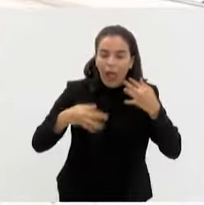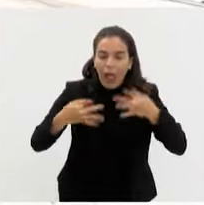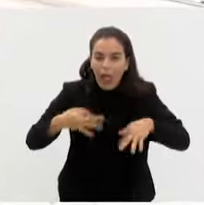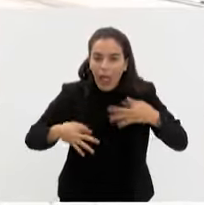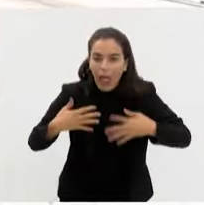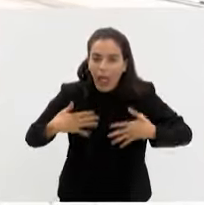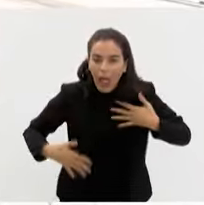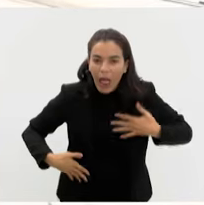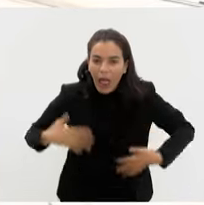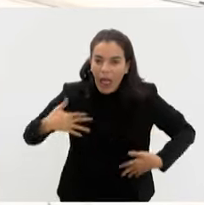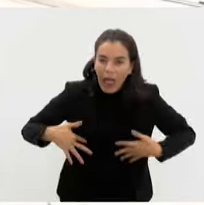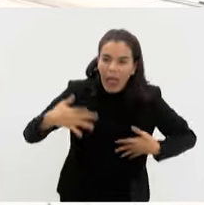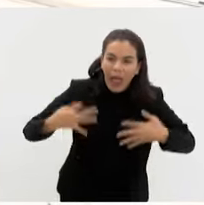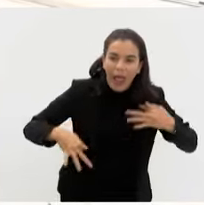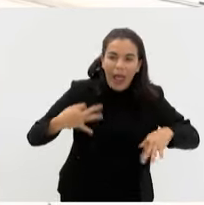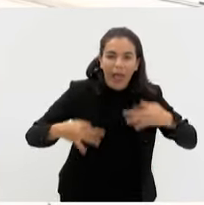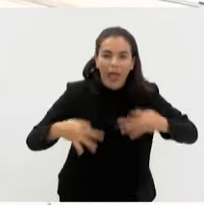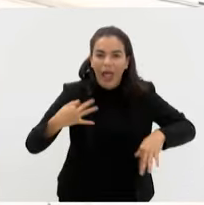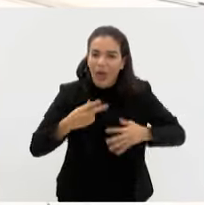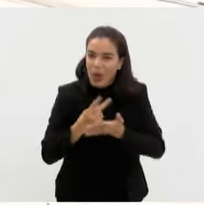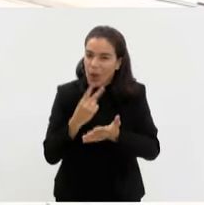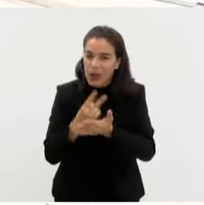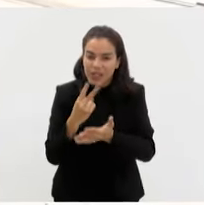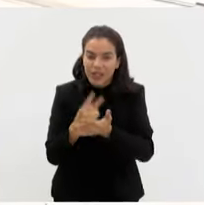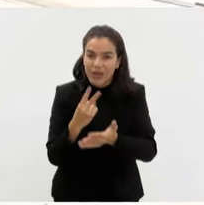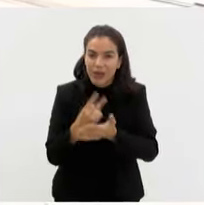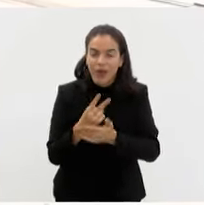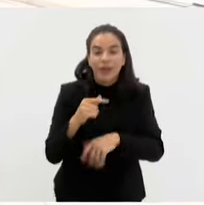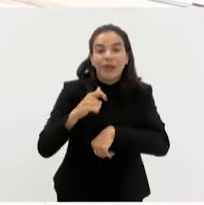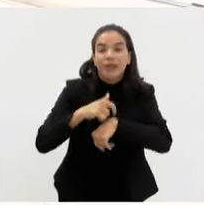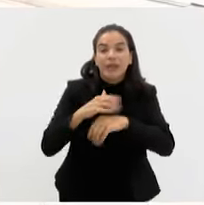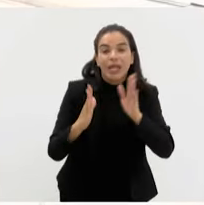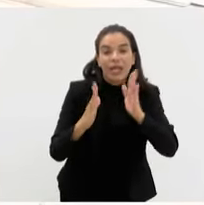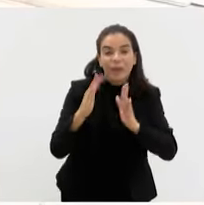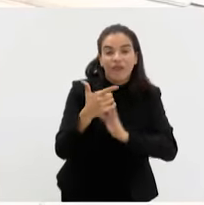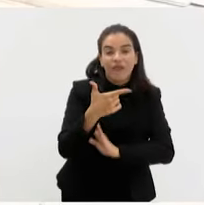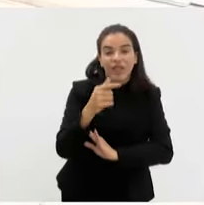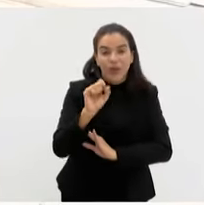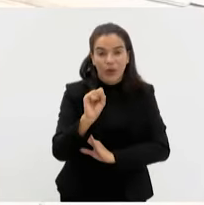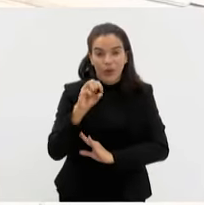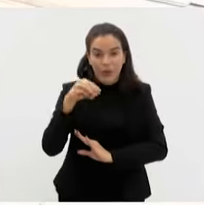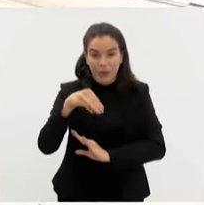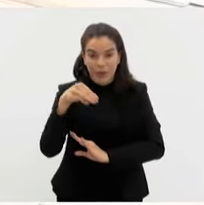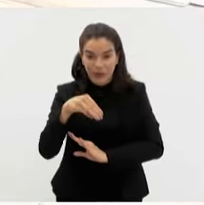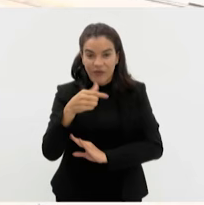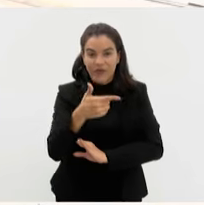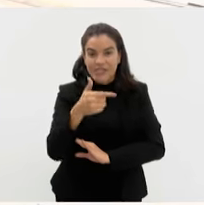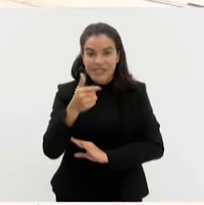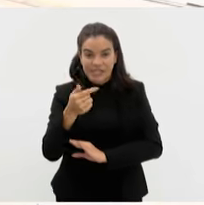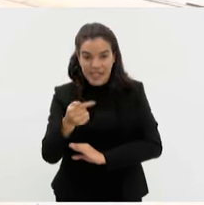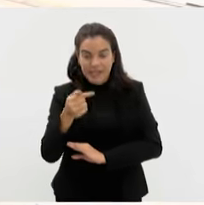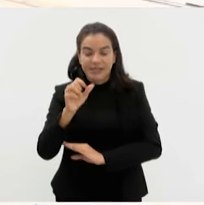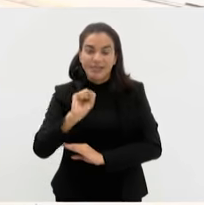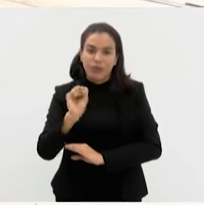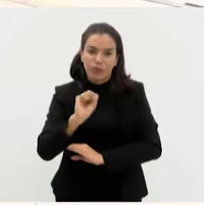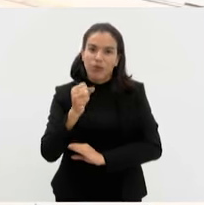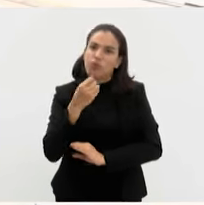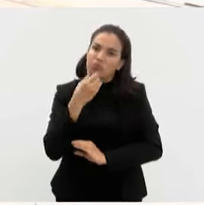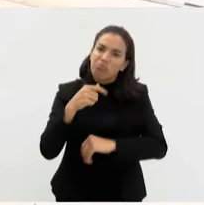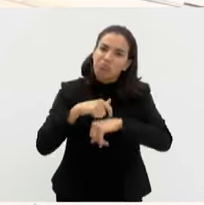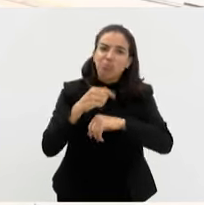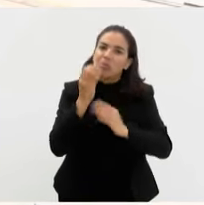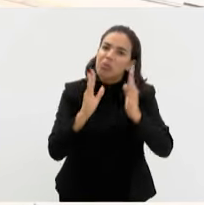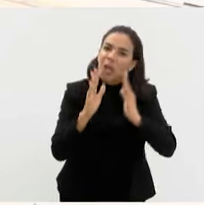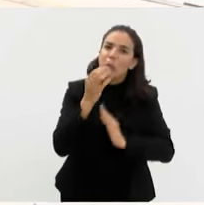atleta amador continuam aqui comigo. Eu fiz o tempo de 28 minutos e 57 segundos. Foi um tempo até bom para mim,